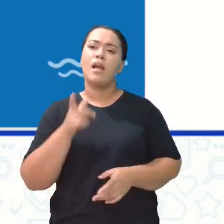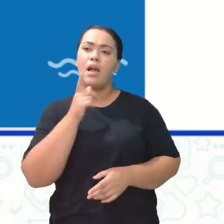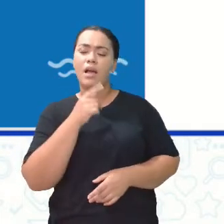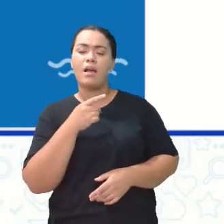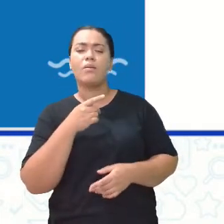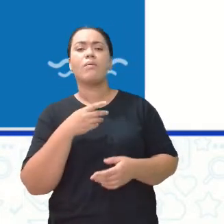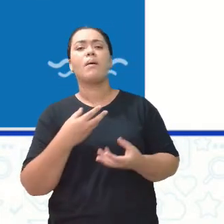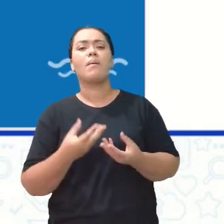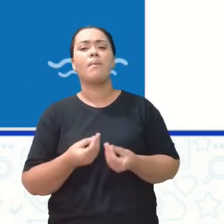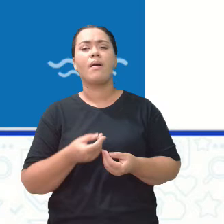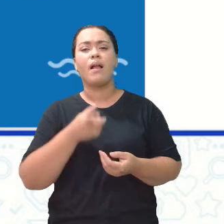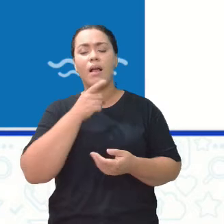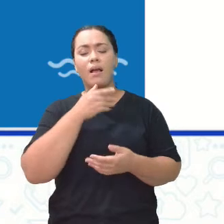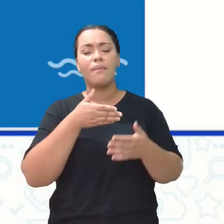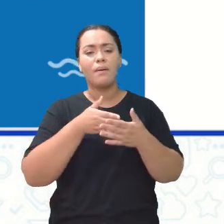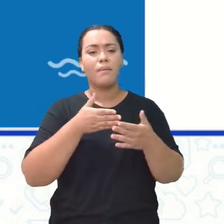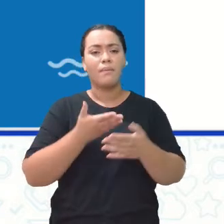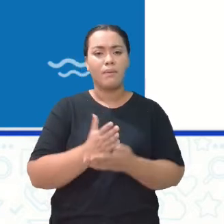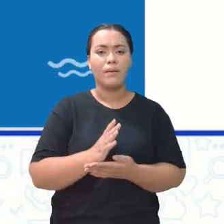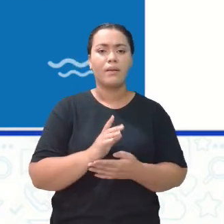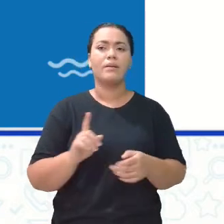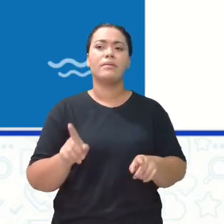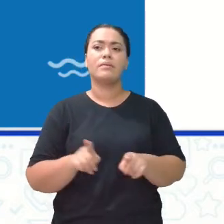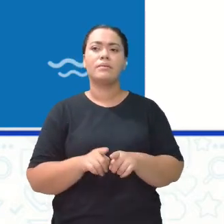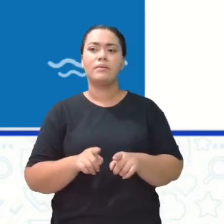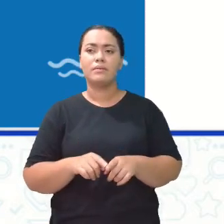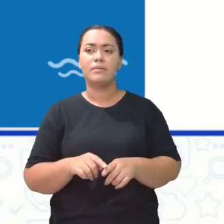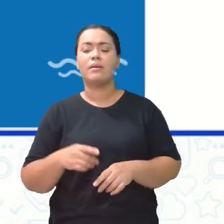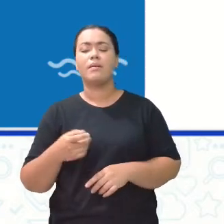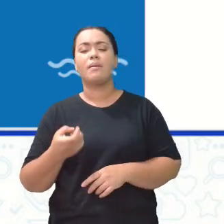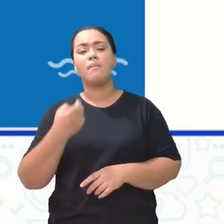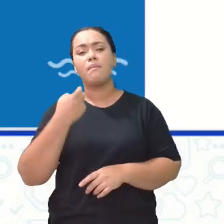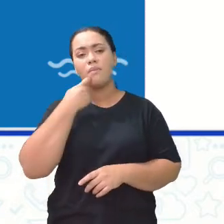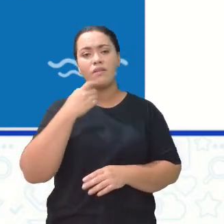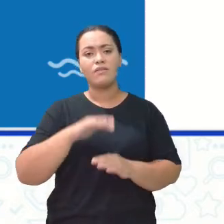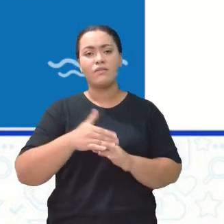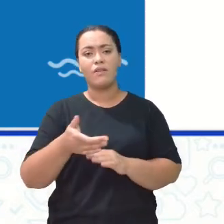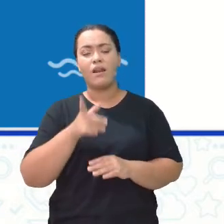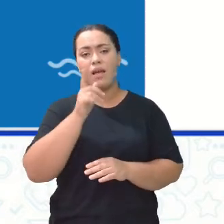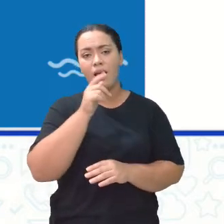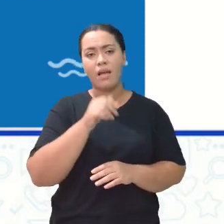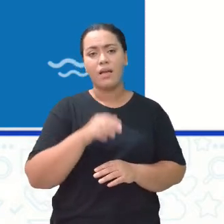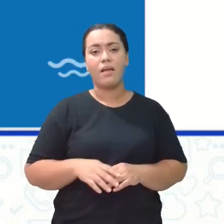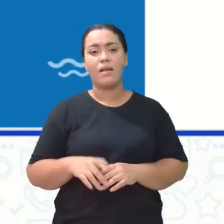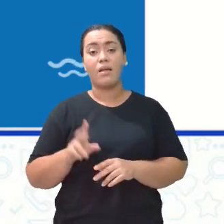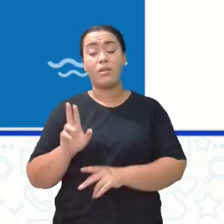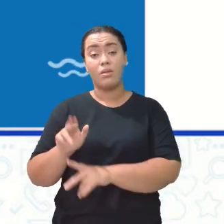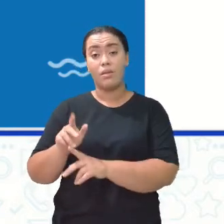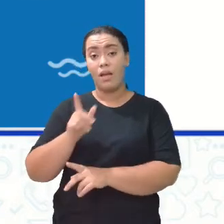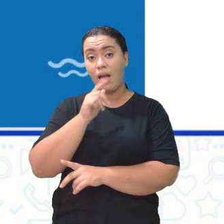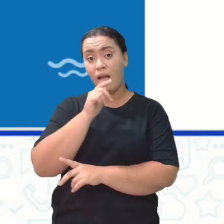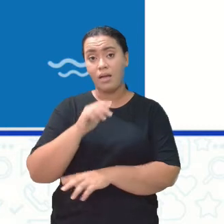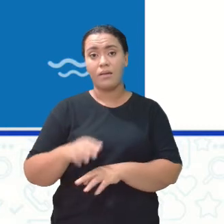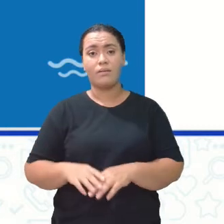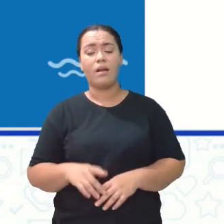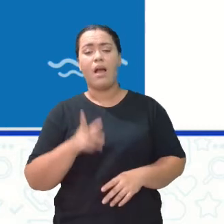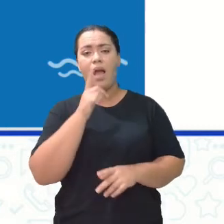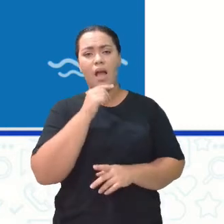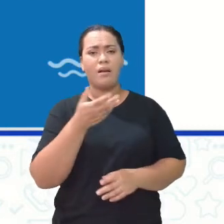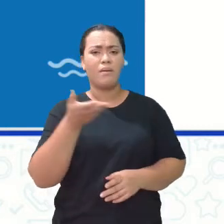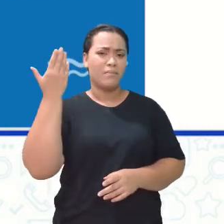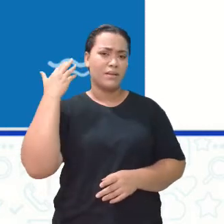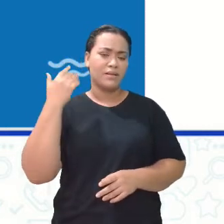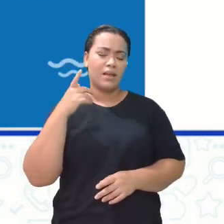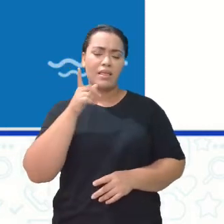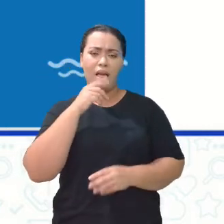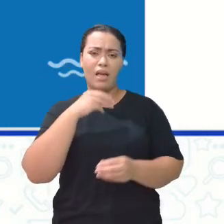dura, tanto bate até que fura, lá vem água, dá nó em pingo d'água, peixe fora d'água, desta água não beberei, águas passadas não movem moinhos, como água e